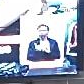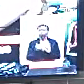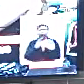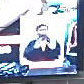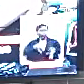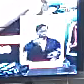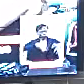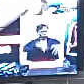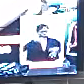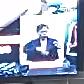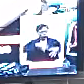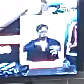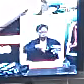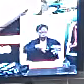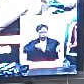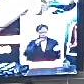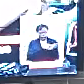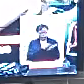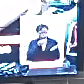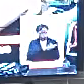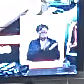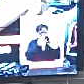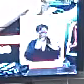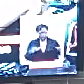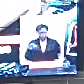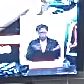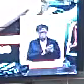é lei tá na tá na